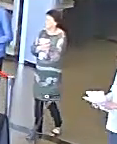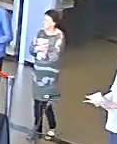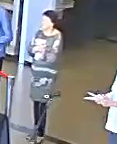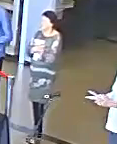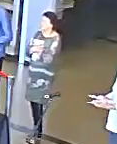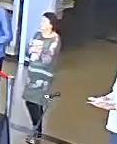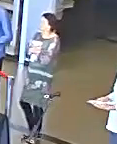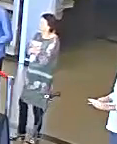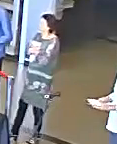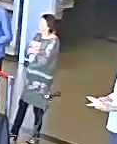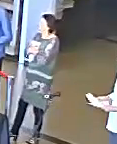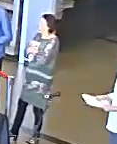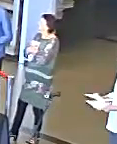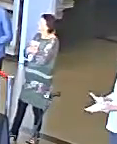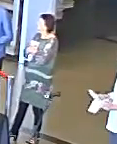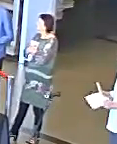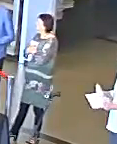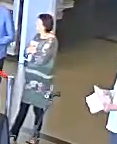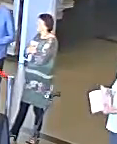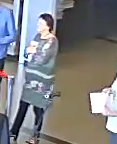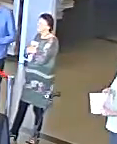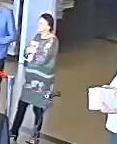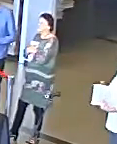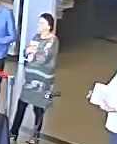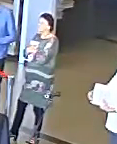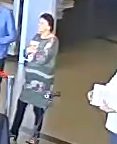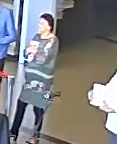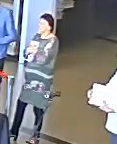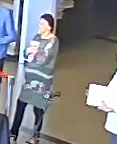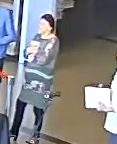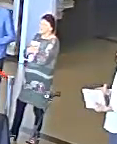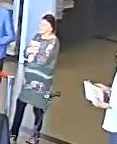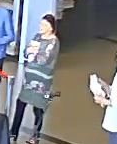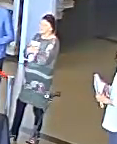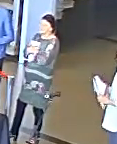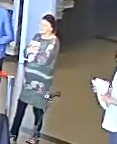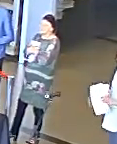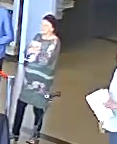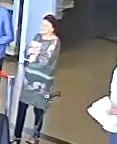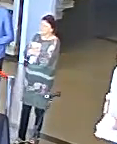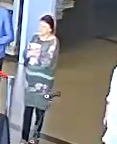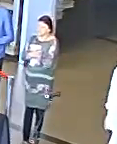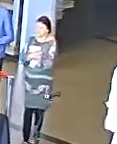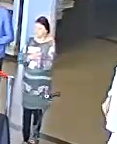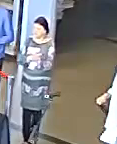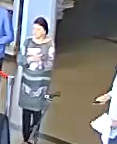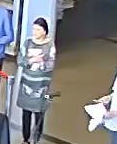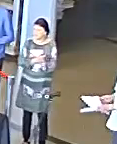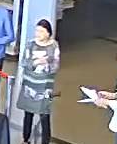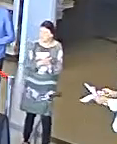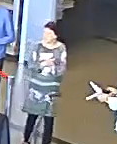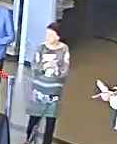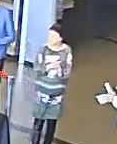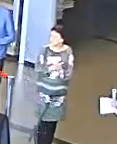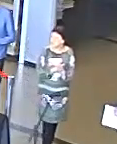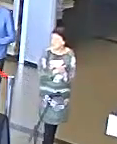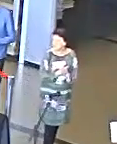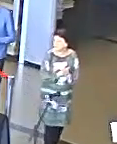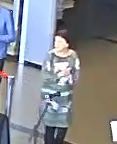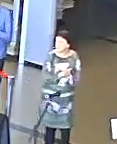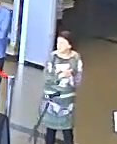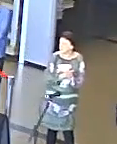eu dou as boas-vindas e parabenizo pelo trabalho e pela presença obrigado Edson eh eu queria